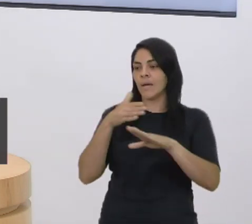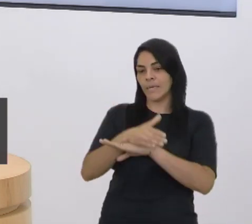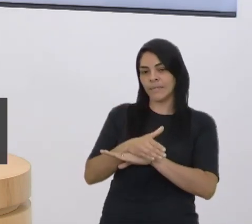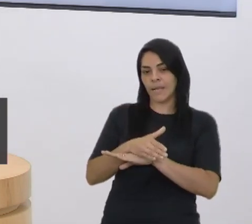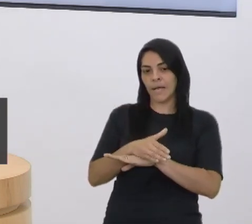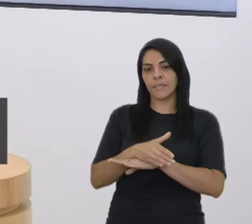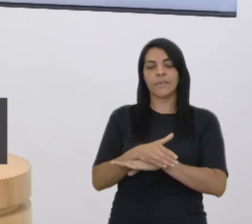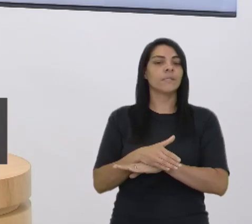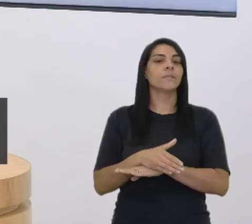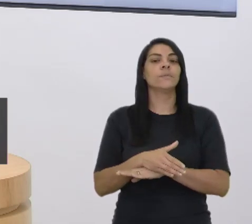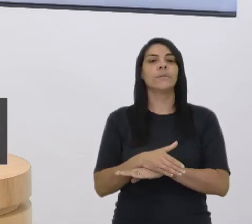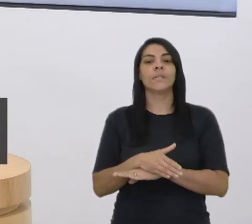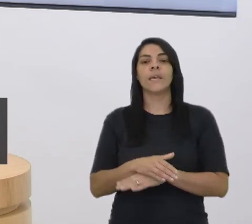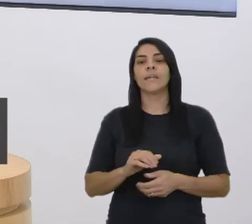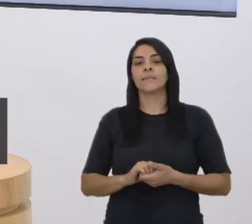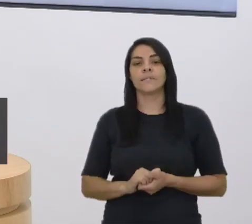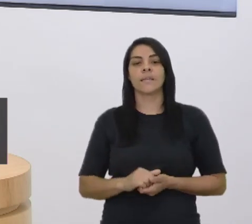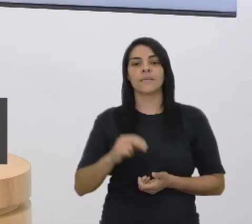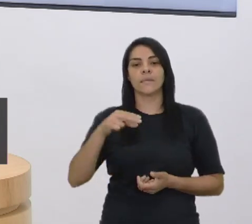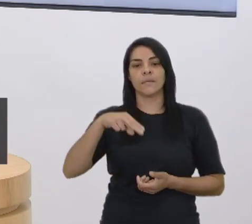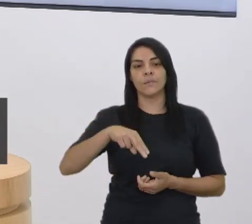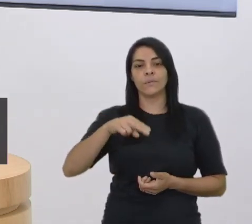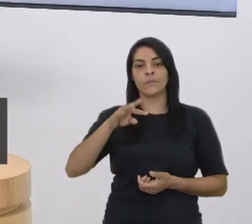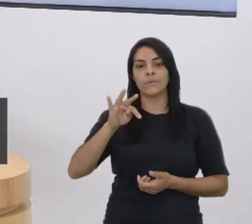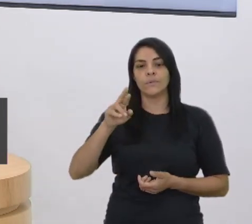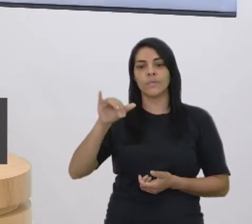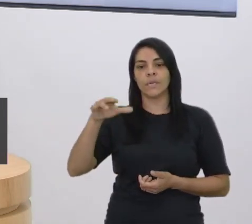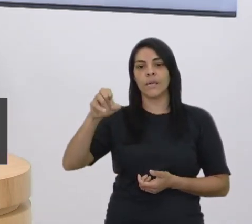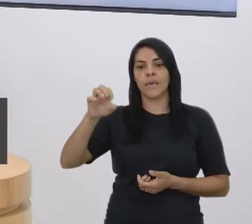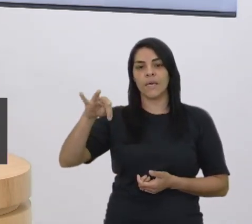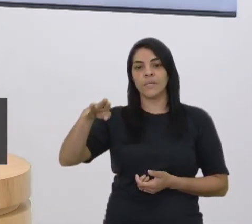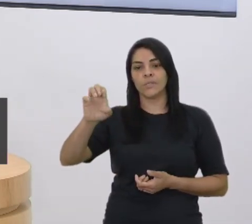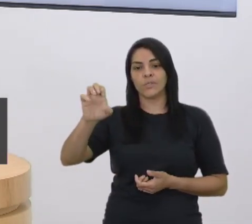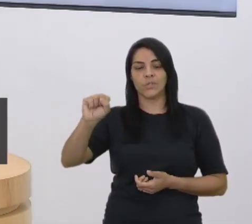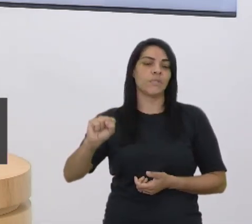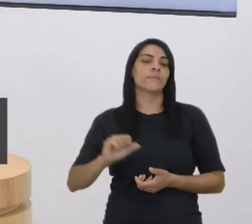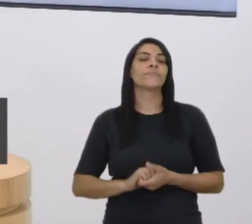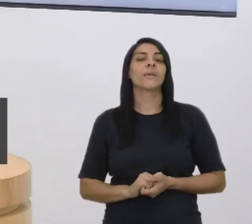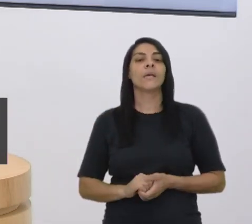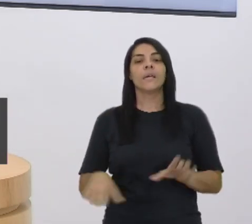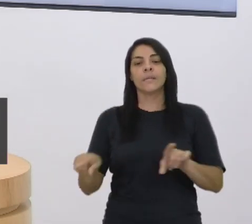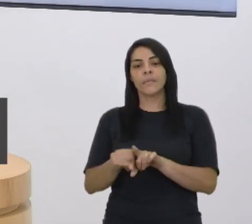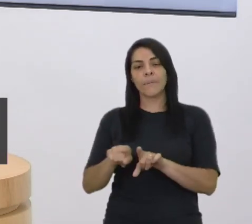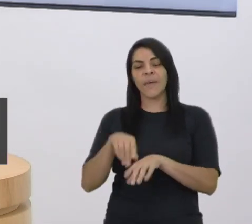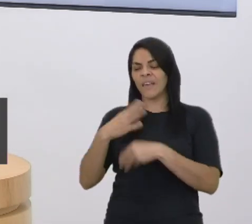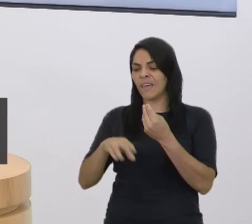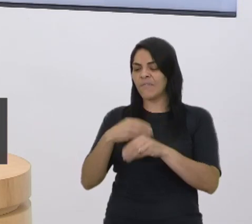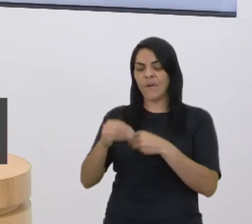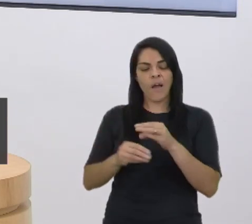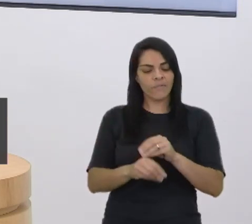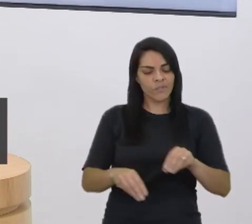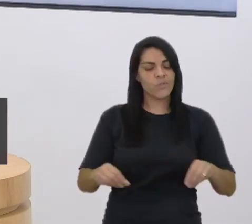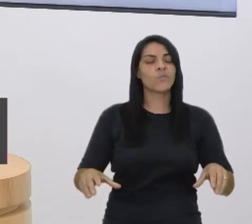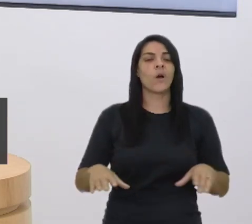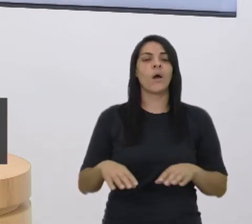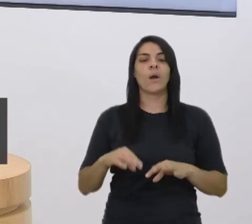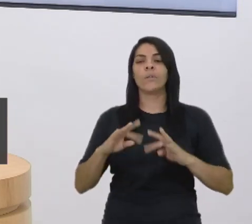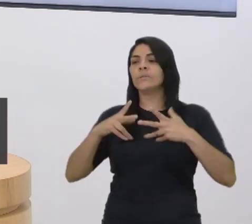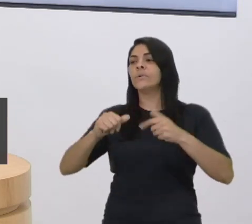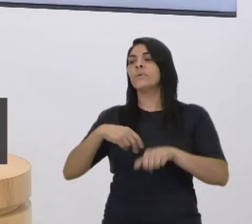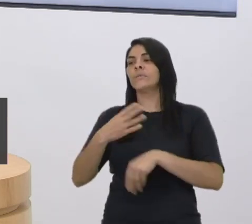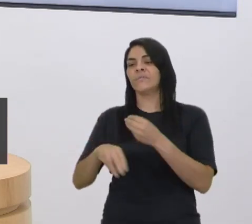ou outras coisas. Por exemplo, a minhoca que revolve o solo, topeiras que também revolvem o solo. A gente está falando muitas vezes